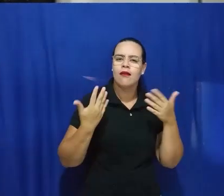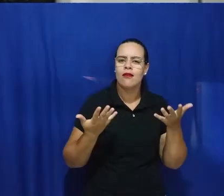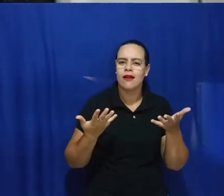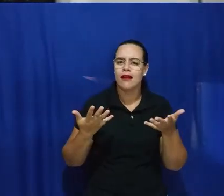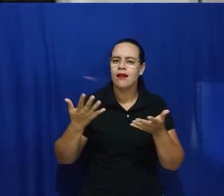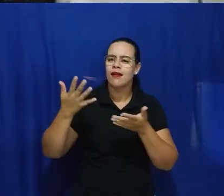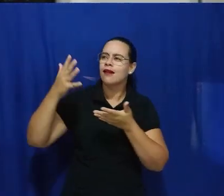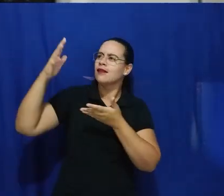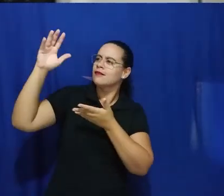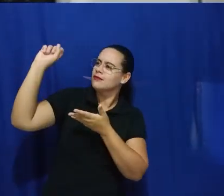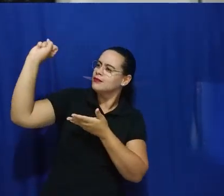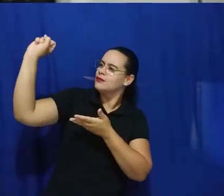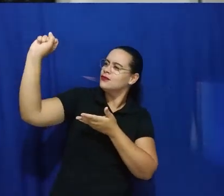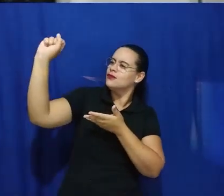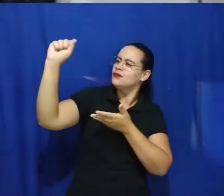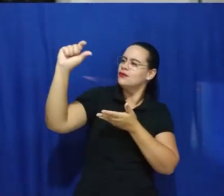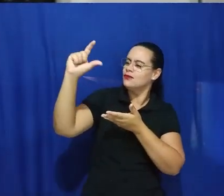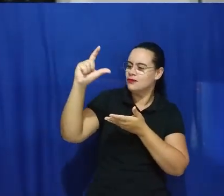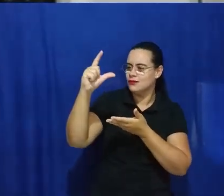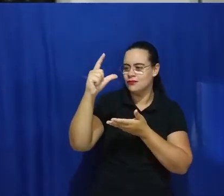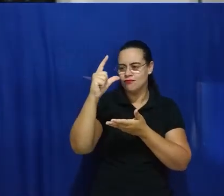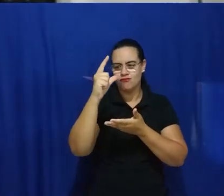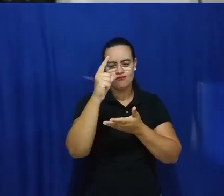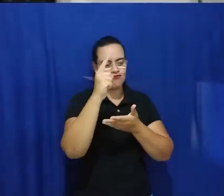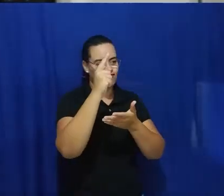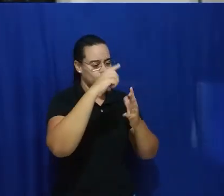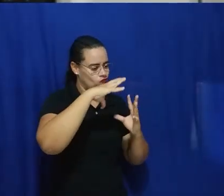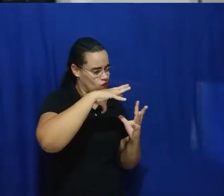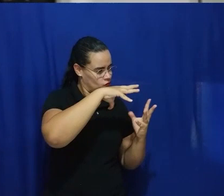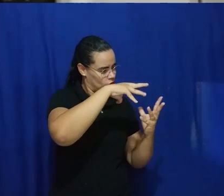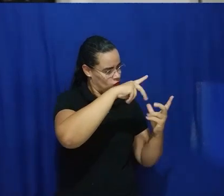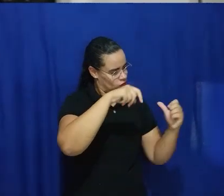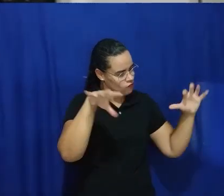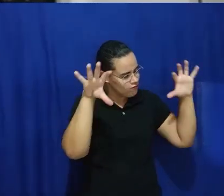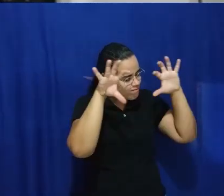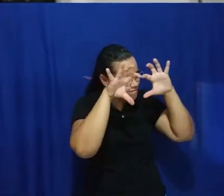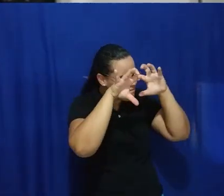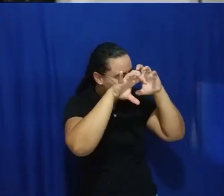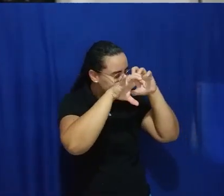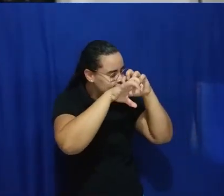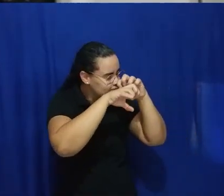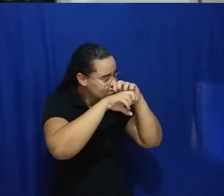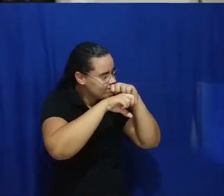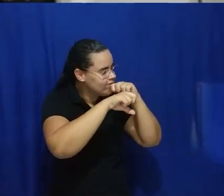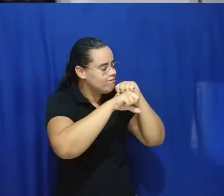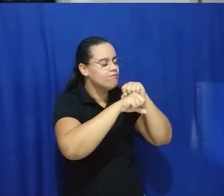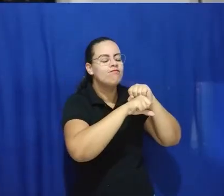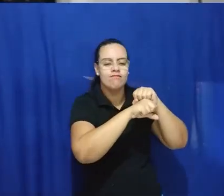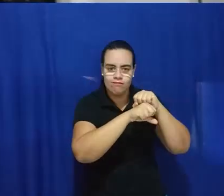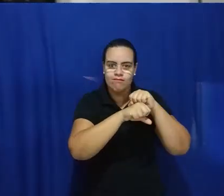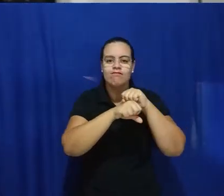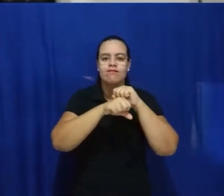vida. É quando o sol vai quebrando, lá pro fim